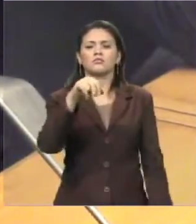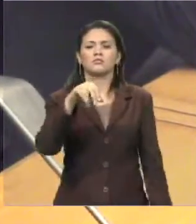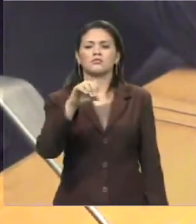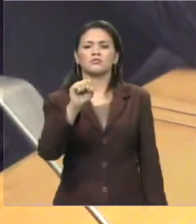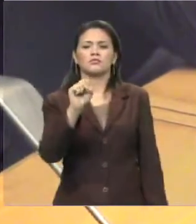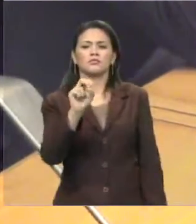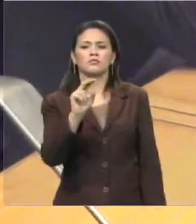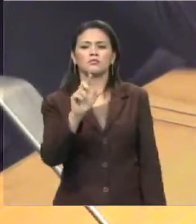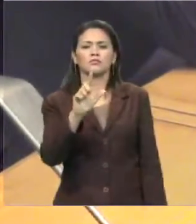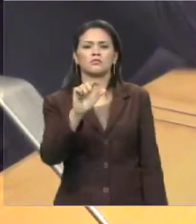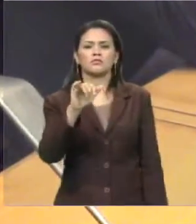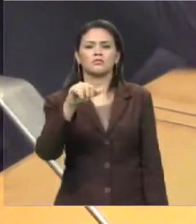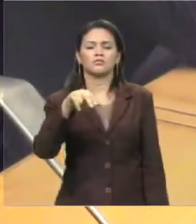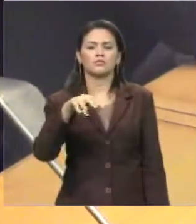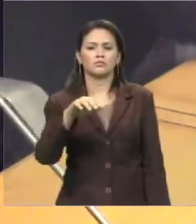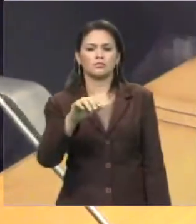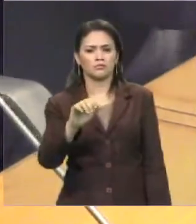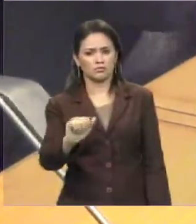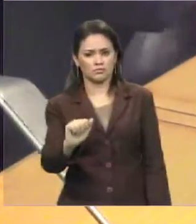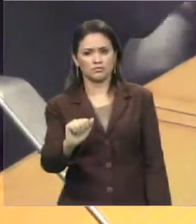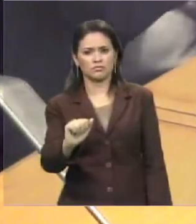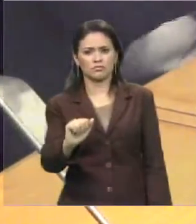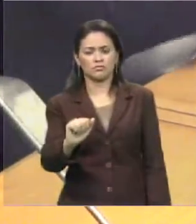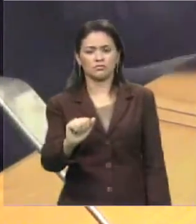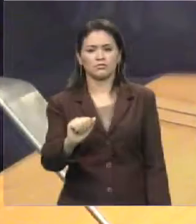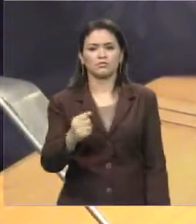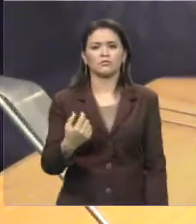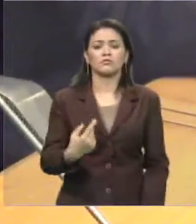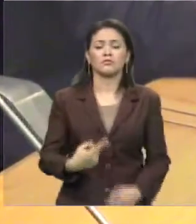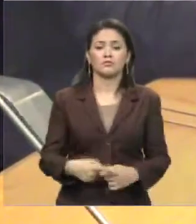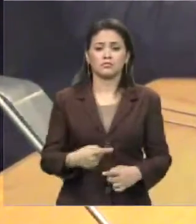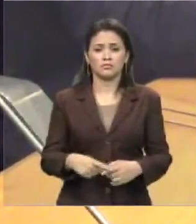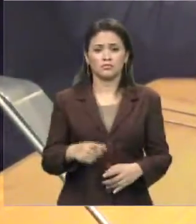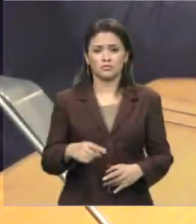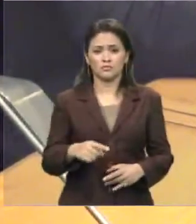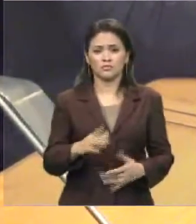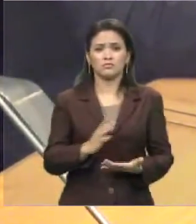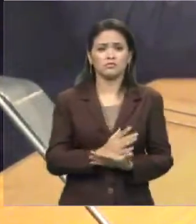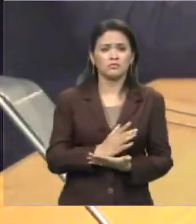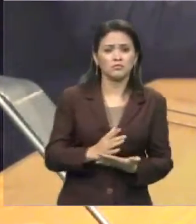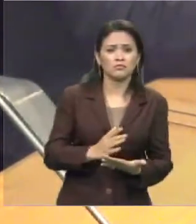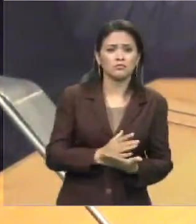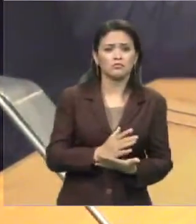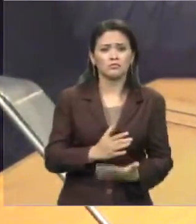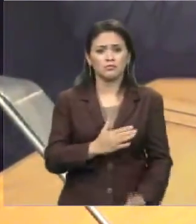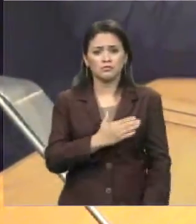morte de parto, tanto normal quanto cesariana, porque